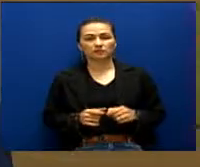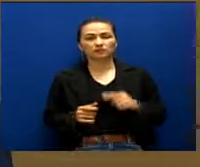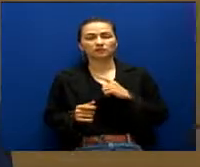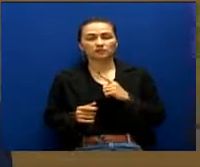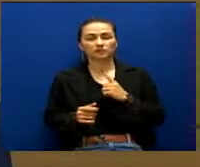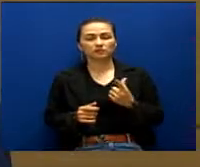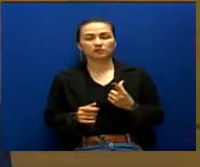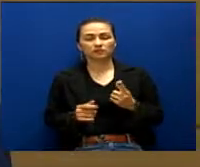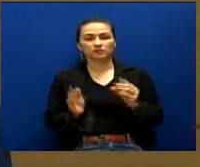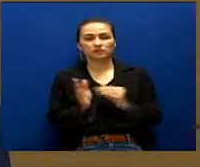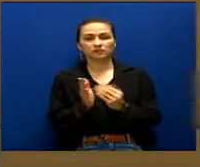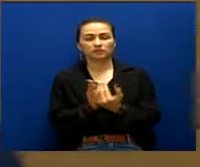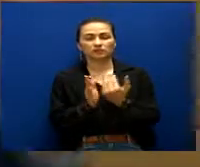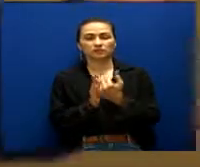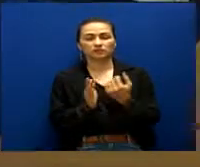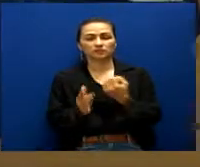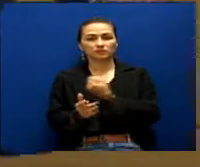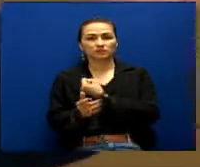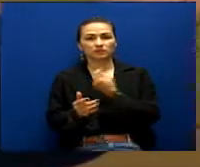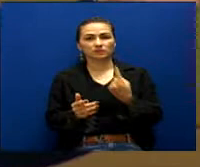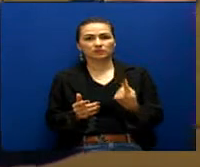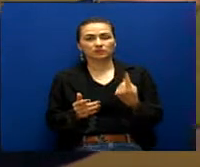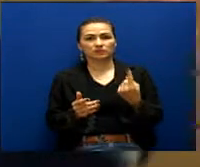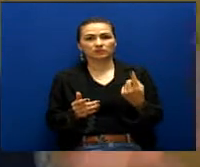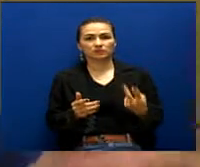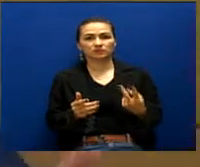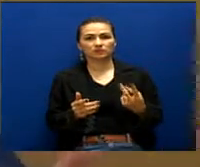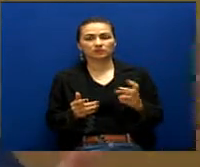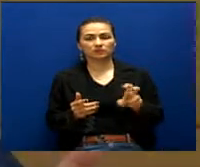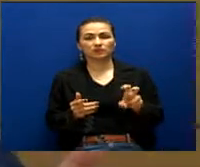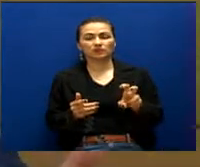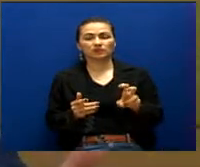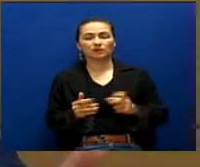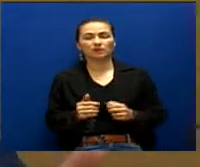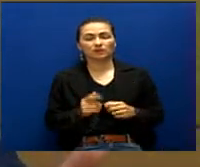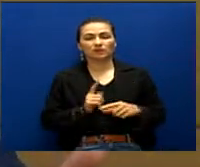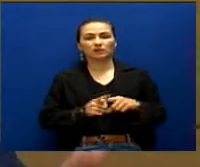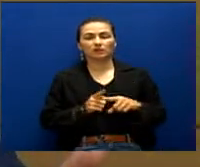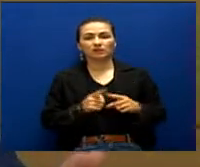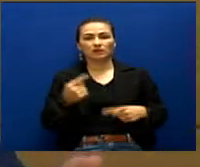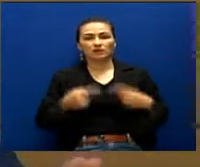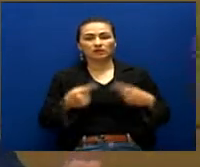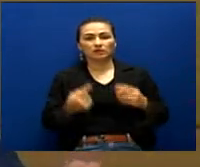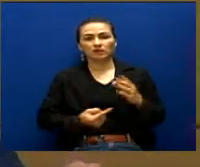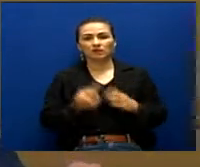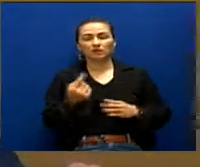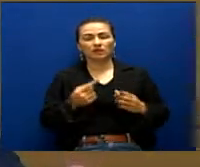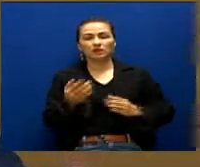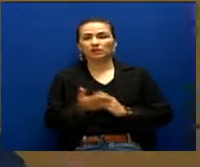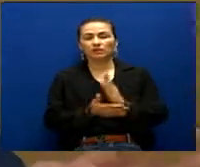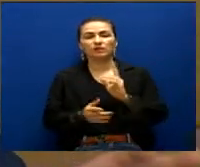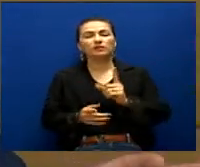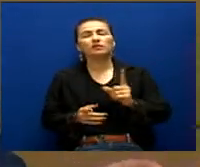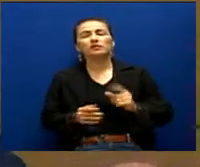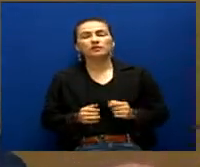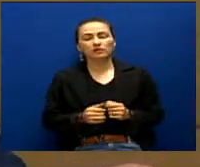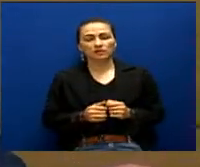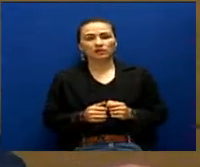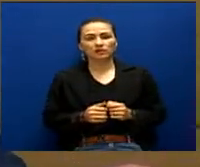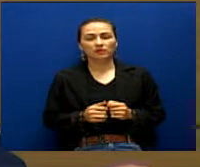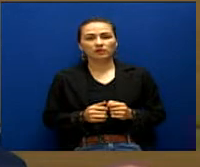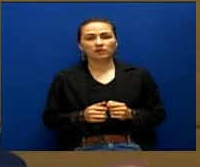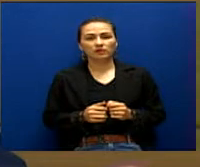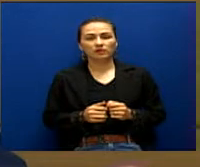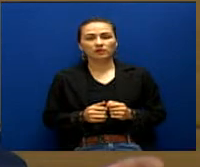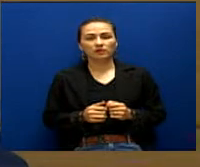5, que é da vereadora Fernanda também. A gente já podia já resolver as dela, que ela foi rejeitada em primeira discussão. Sim. Podia já pôr essas dela em